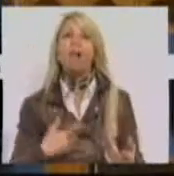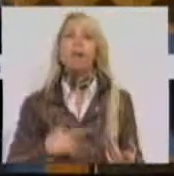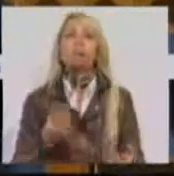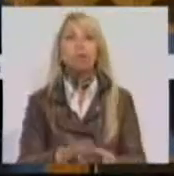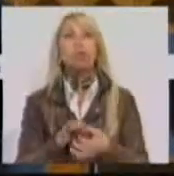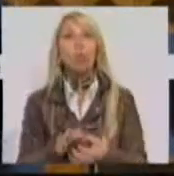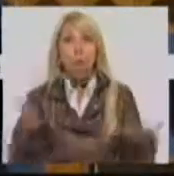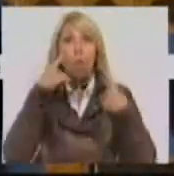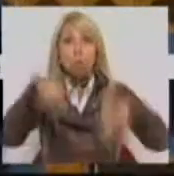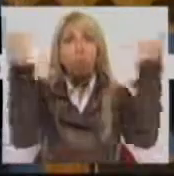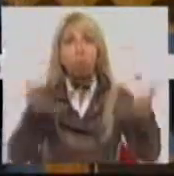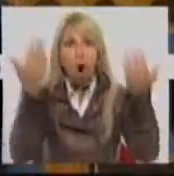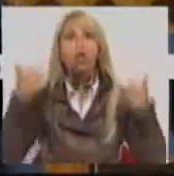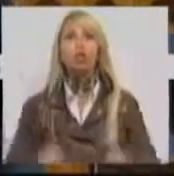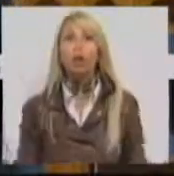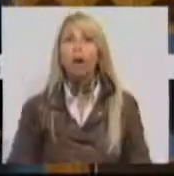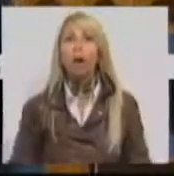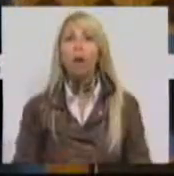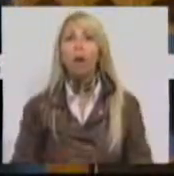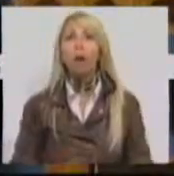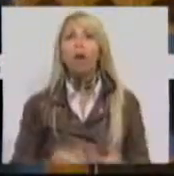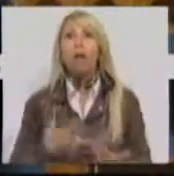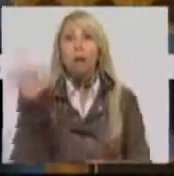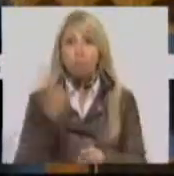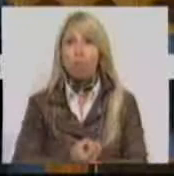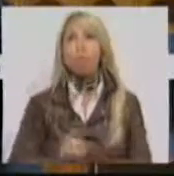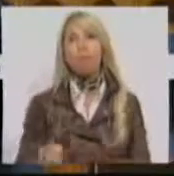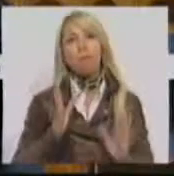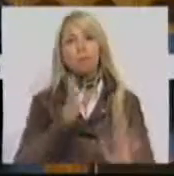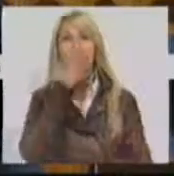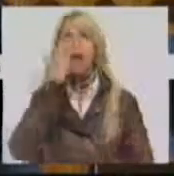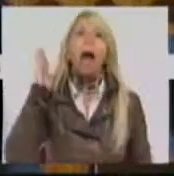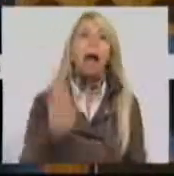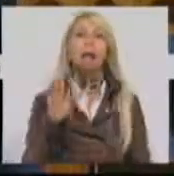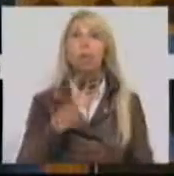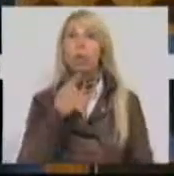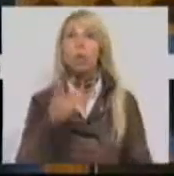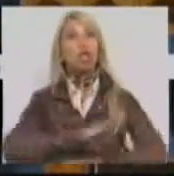então mostrem-na, e por uma vez tomem uma atitude e digam